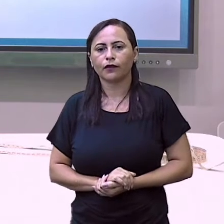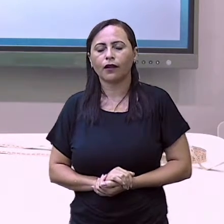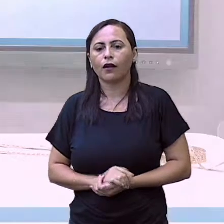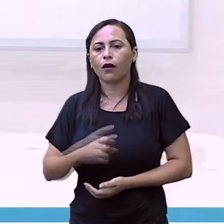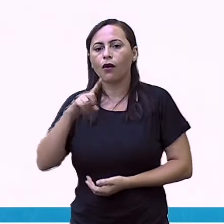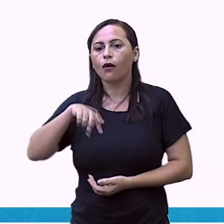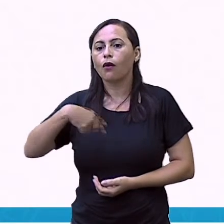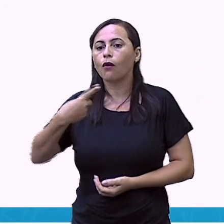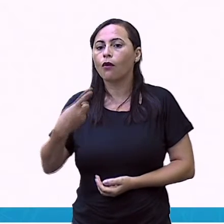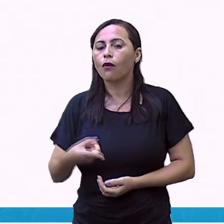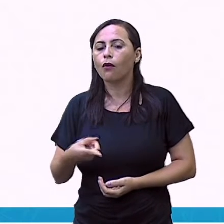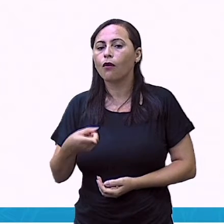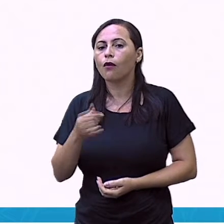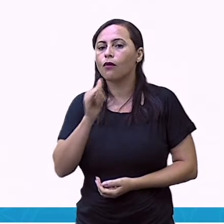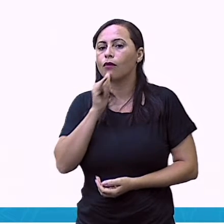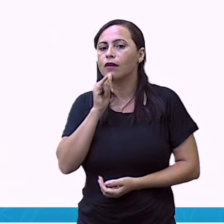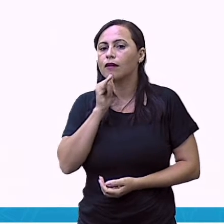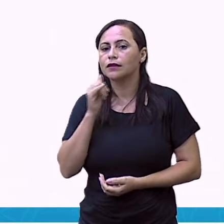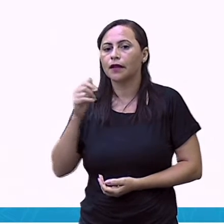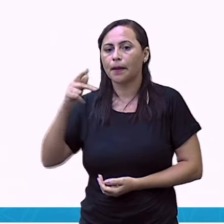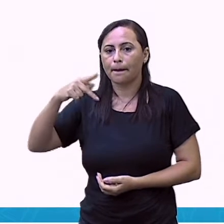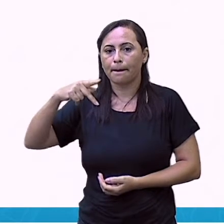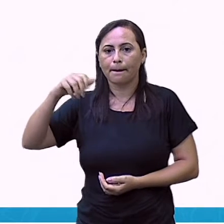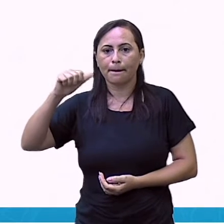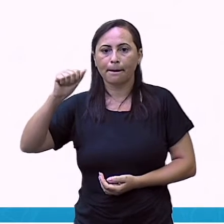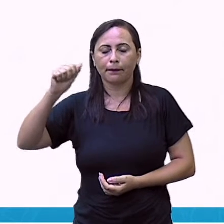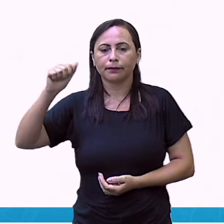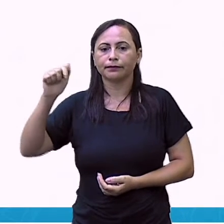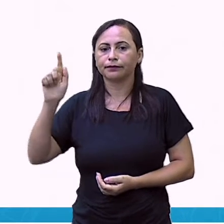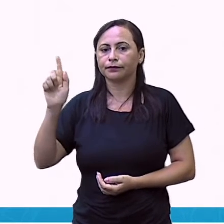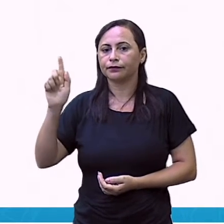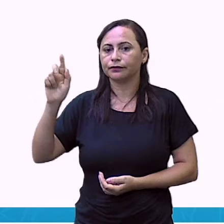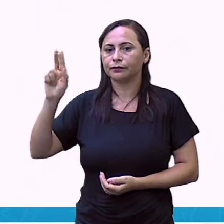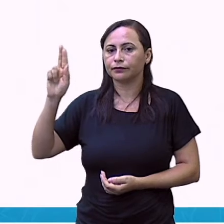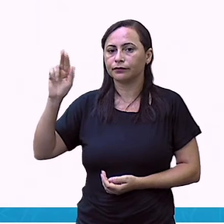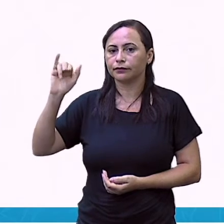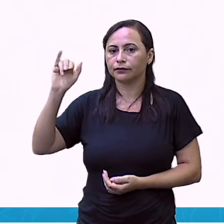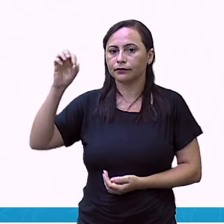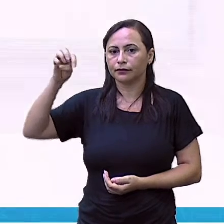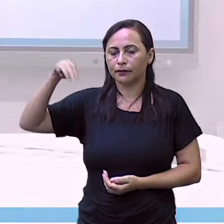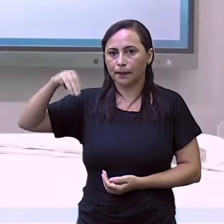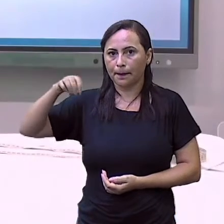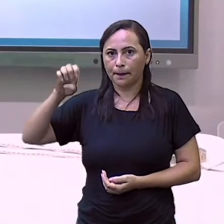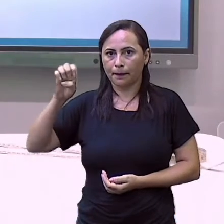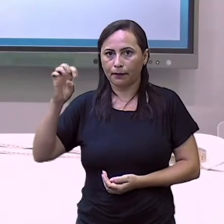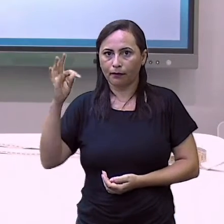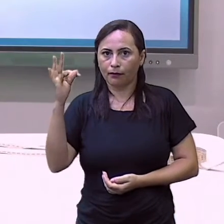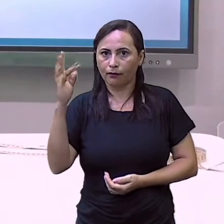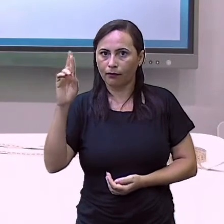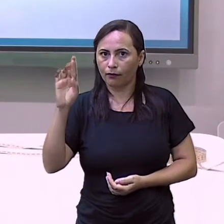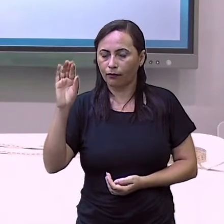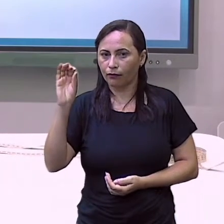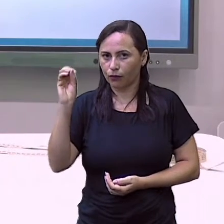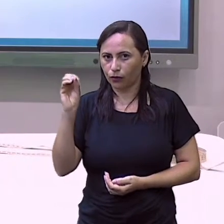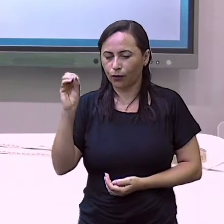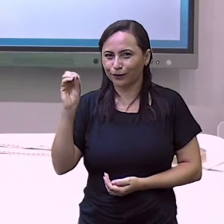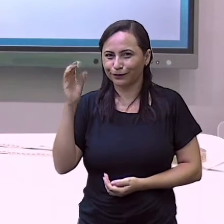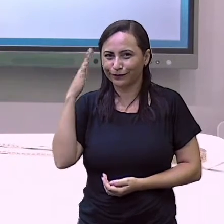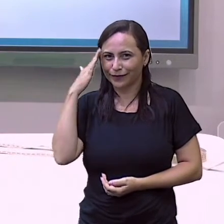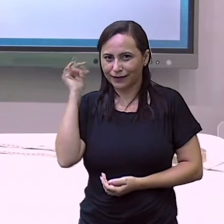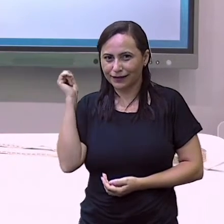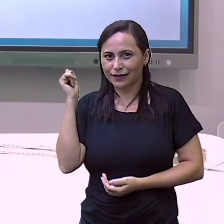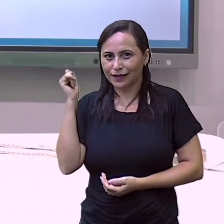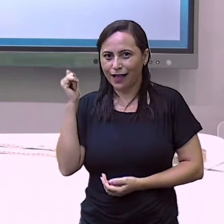Temos aqui o paquímetro. O paquímetro, vocês já viram de perto? Sabe para que é